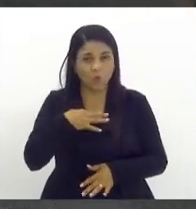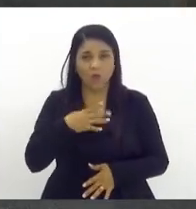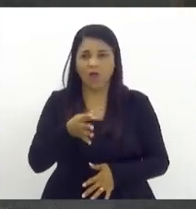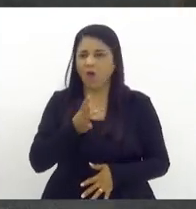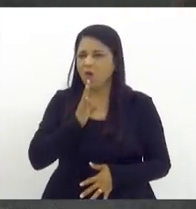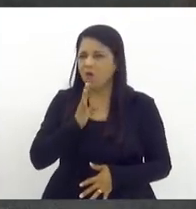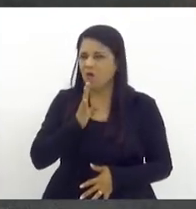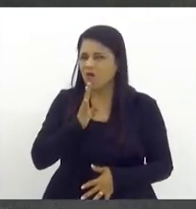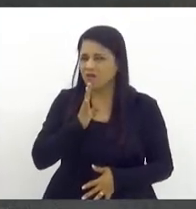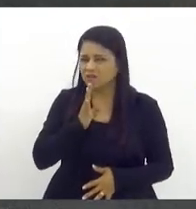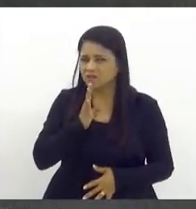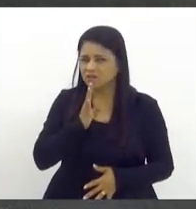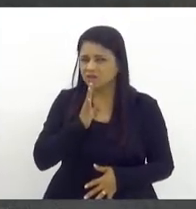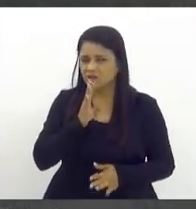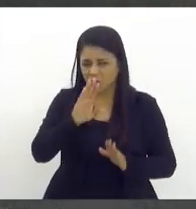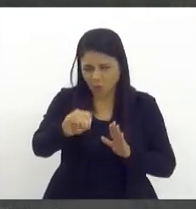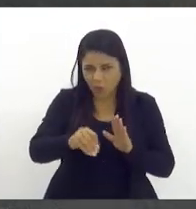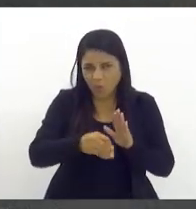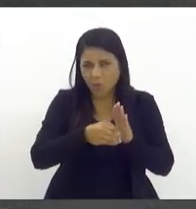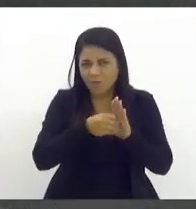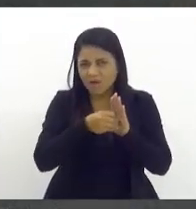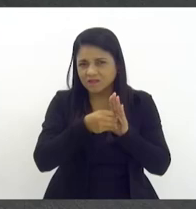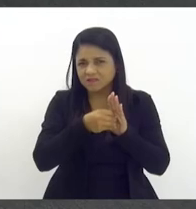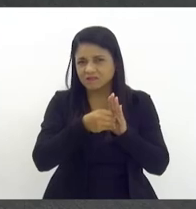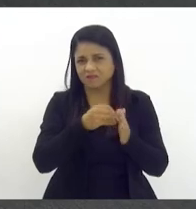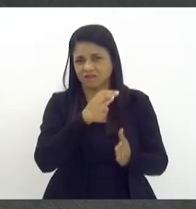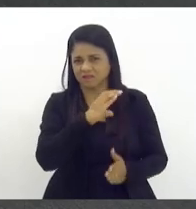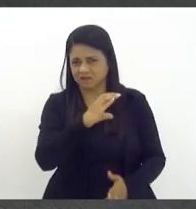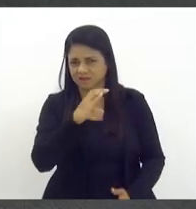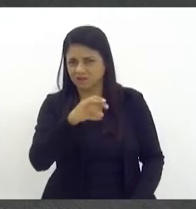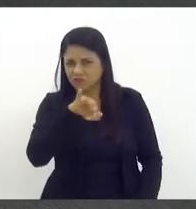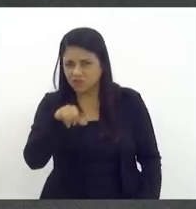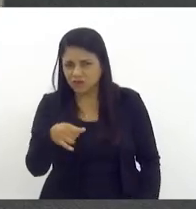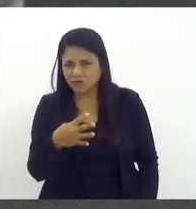conhecer o parecer da CCJ, senhor presidente?